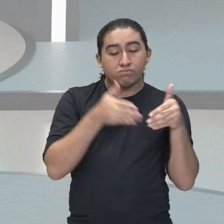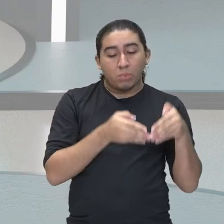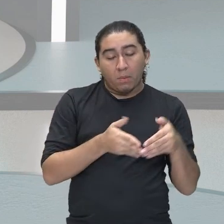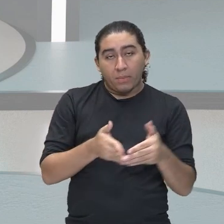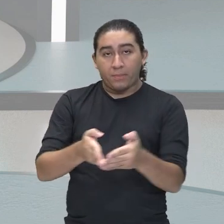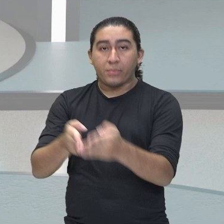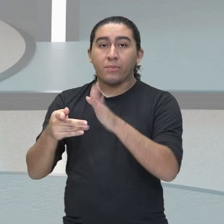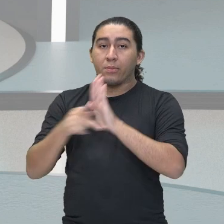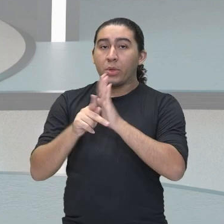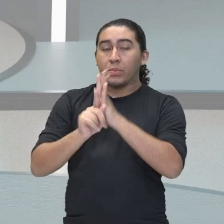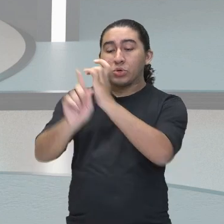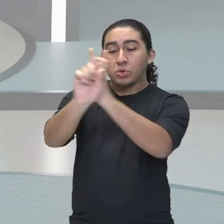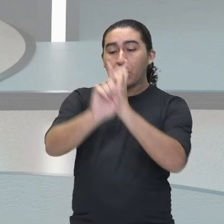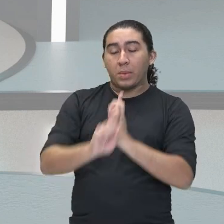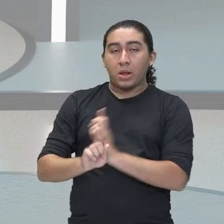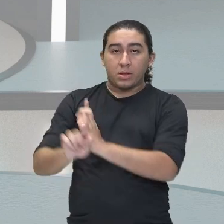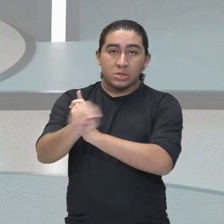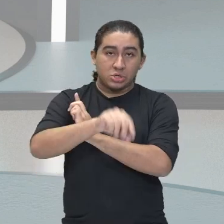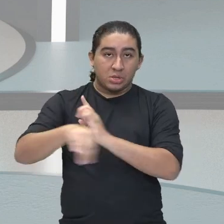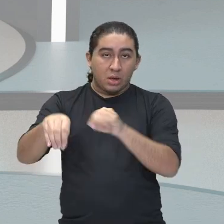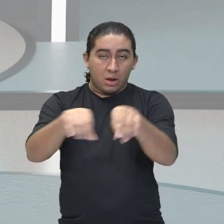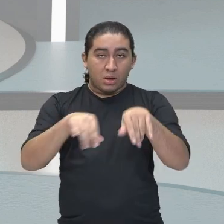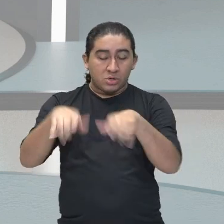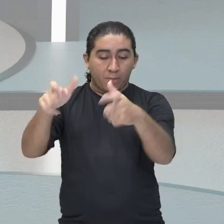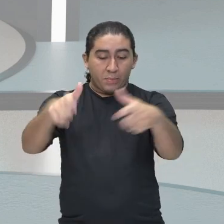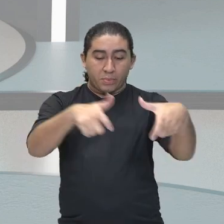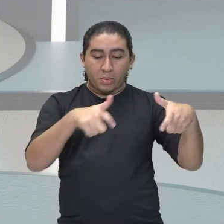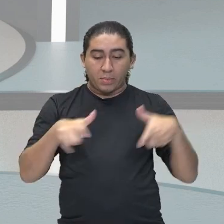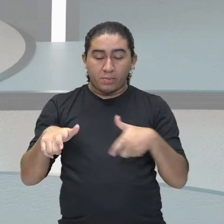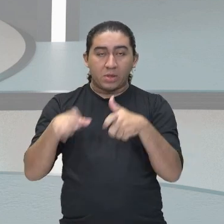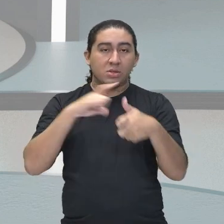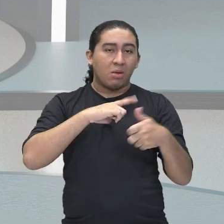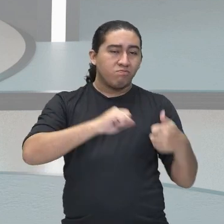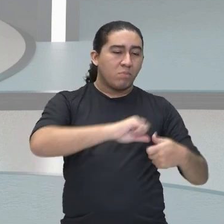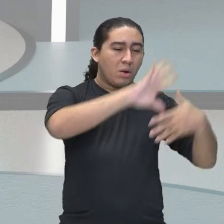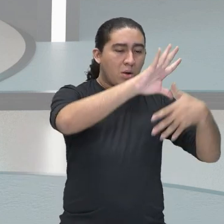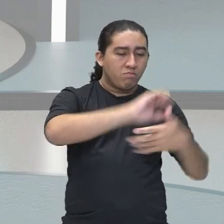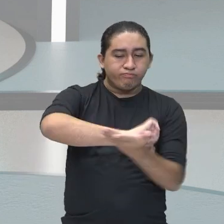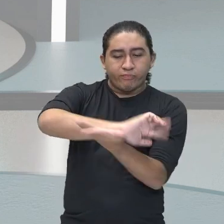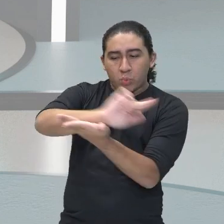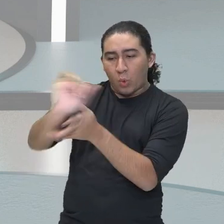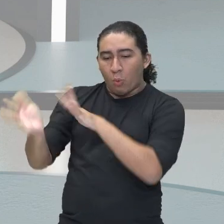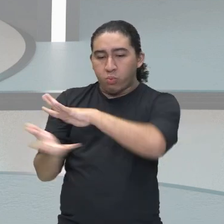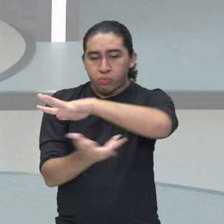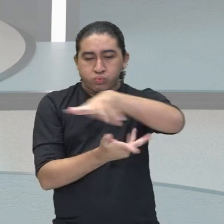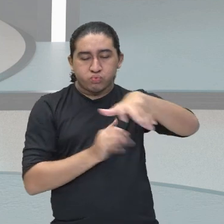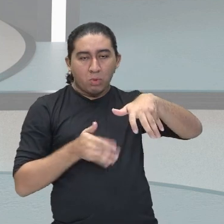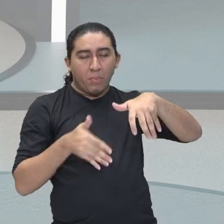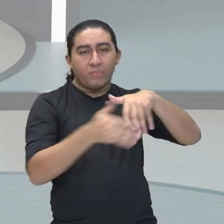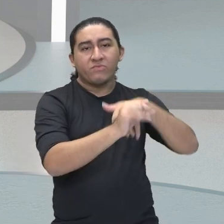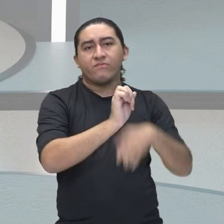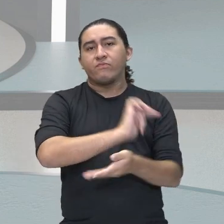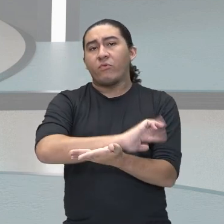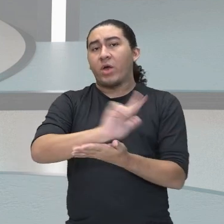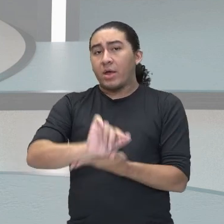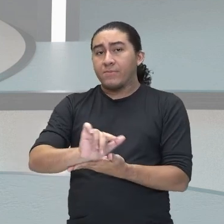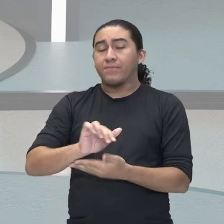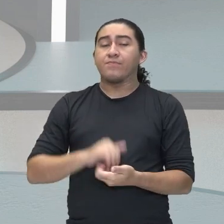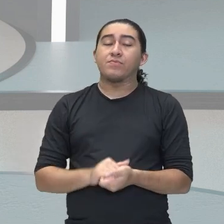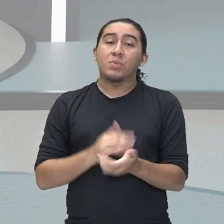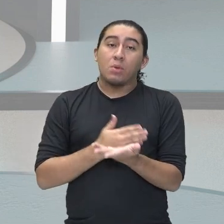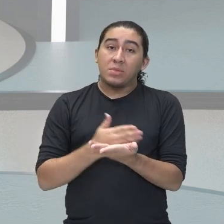as descobertas de terras, de continentes, foi nesse período. Então começaram as